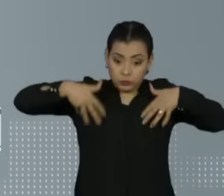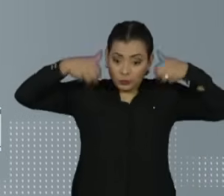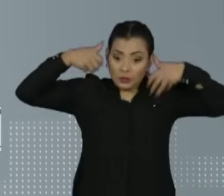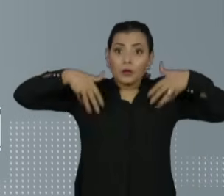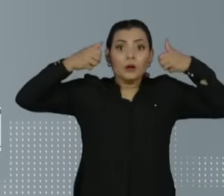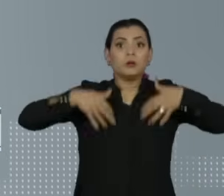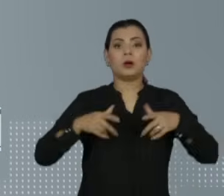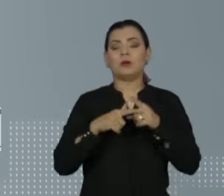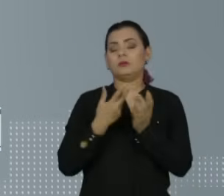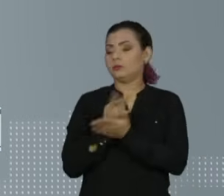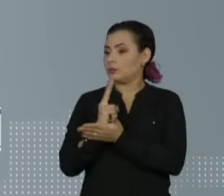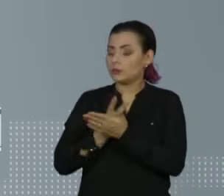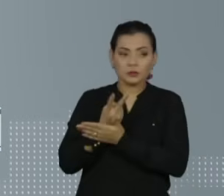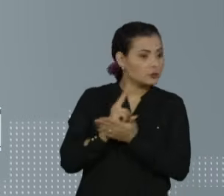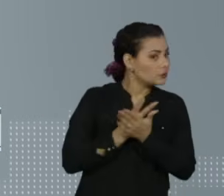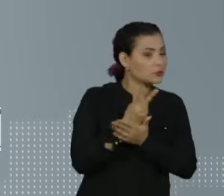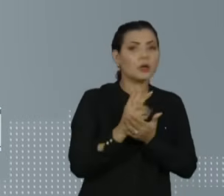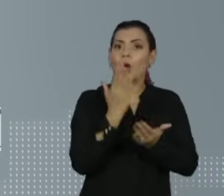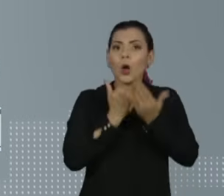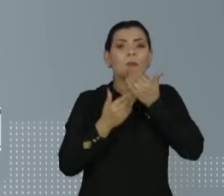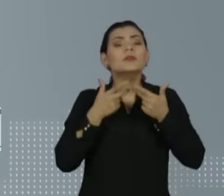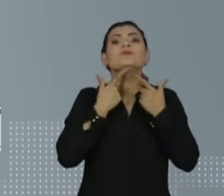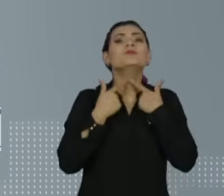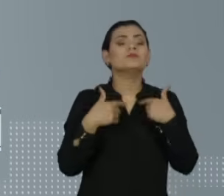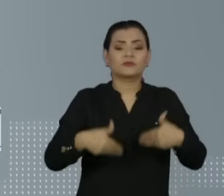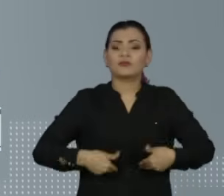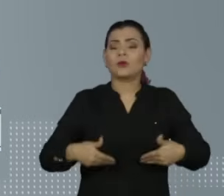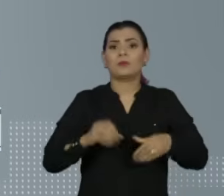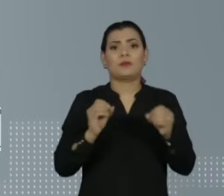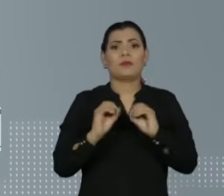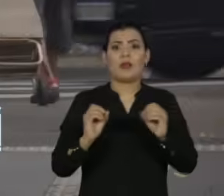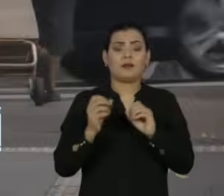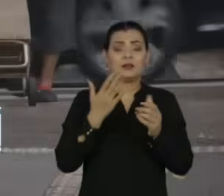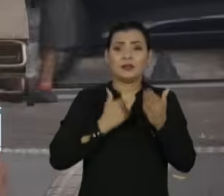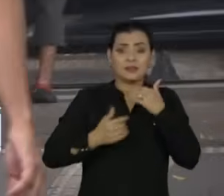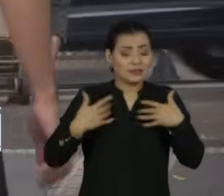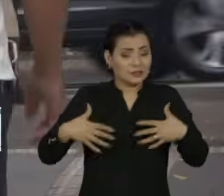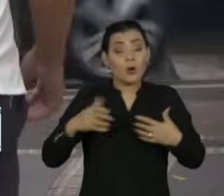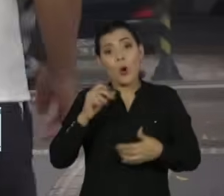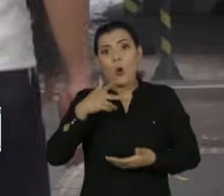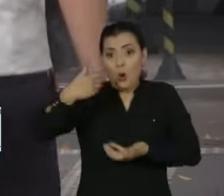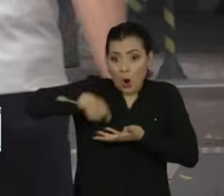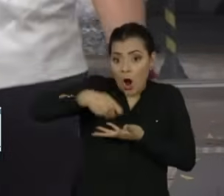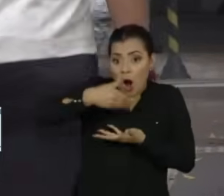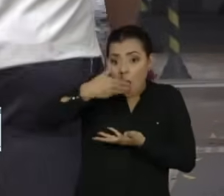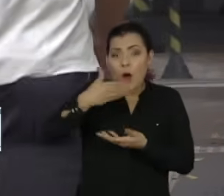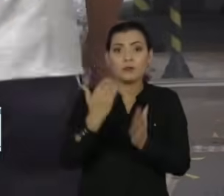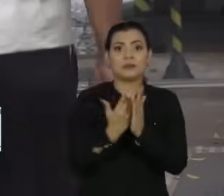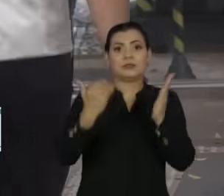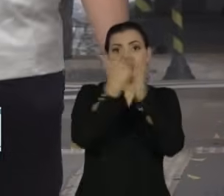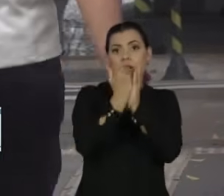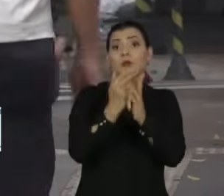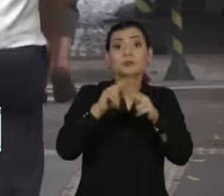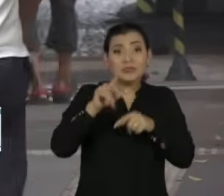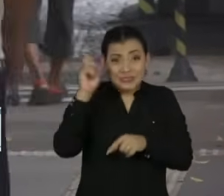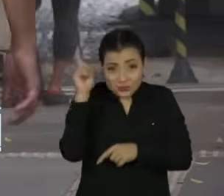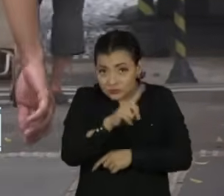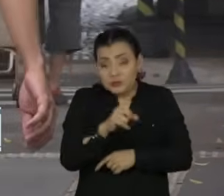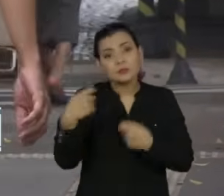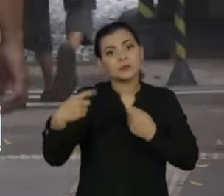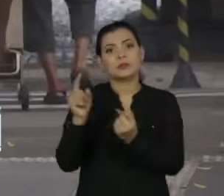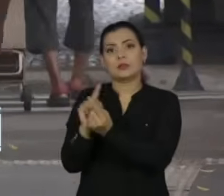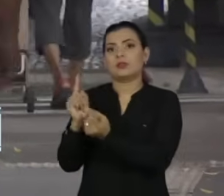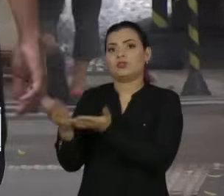excesso, insônia, perda de apetite e compulsão alimentar. E se a retomada for muito difícil, é preciso buscar